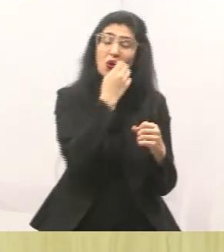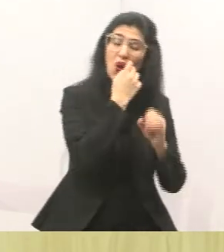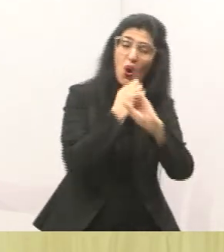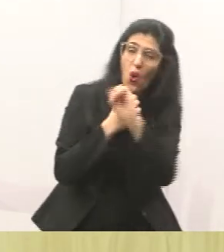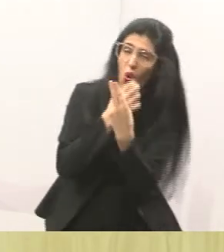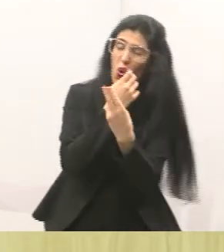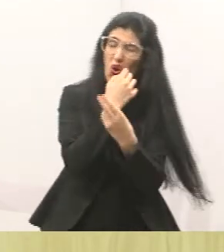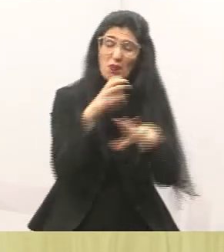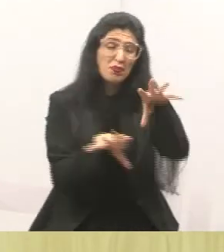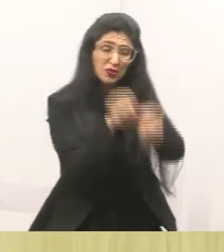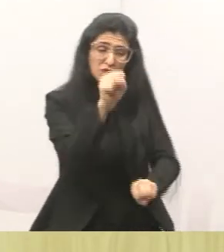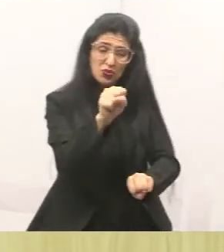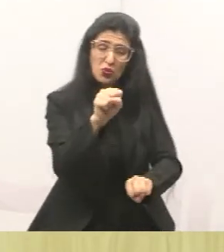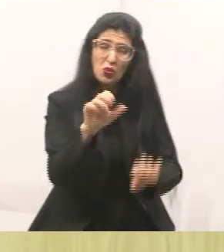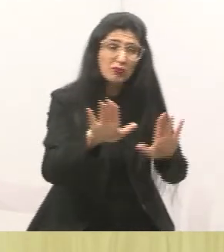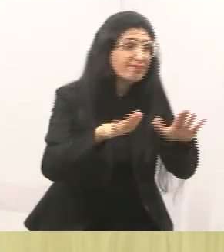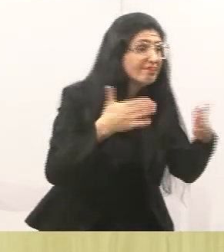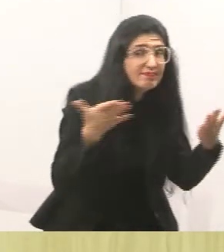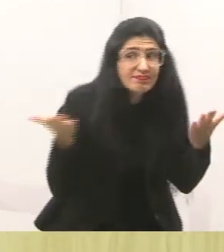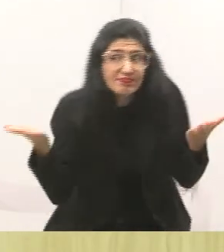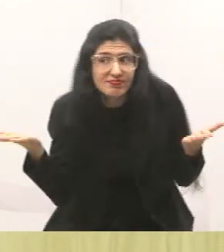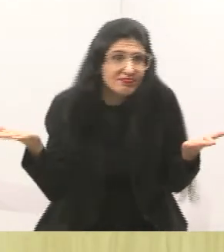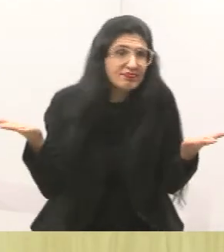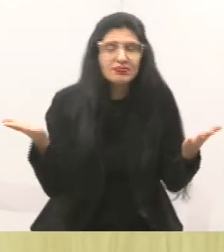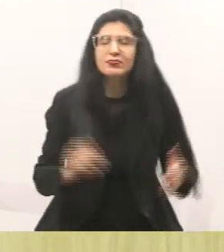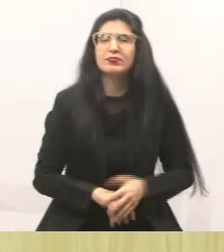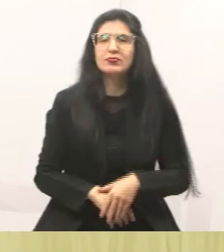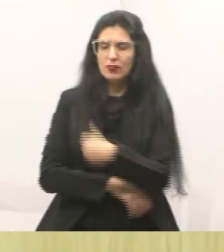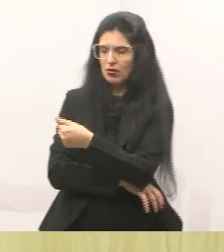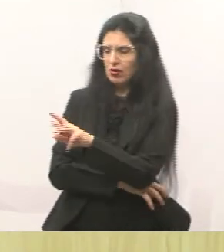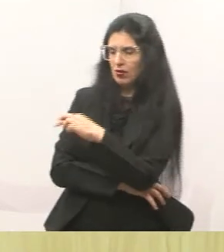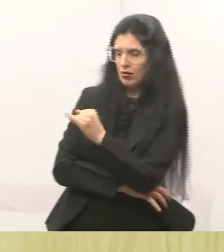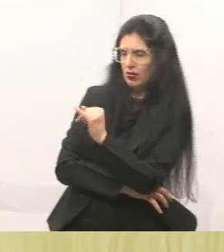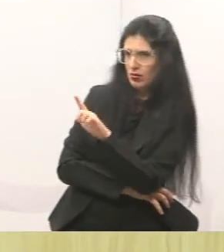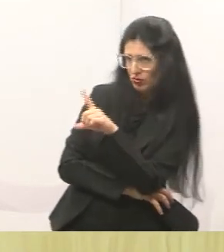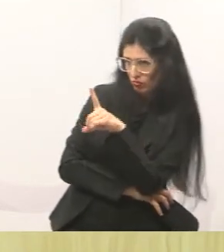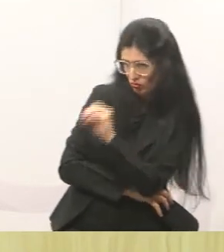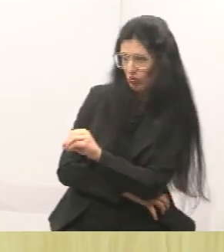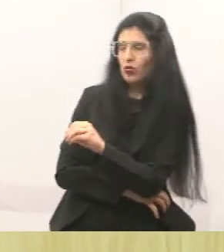prejuízos. Vereador Arildo Batista.